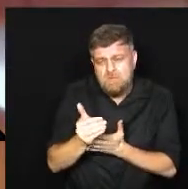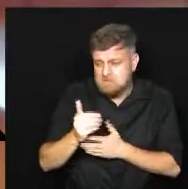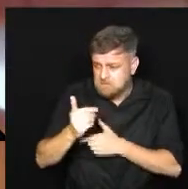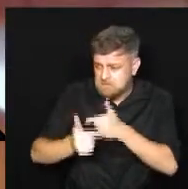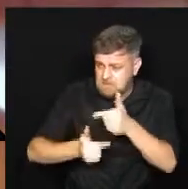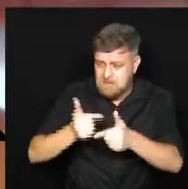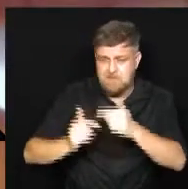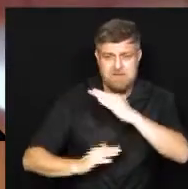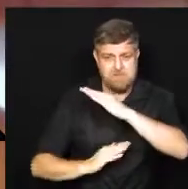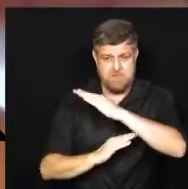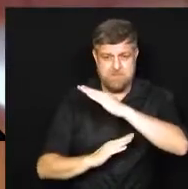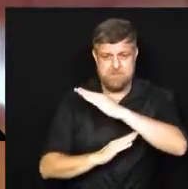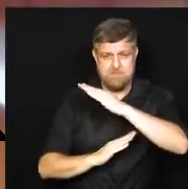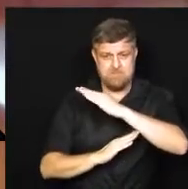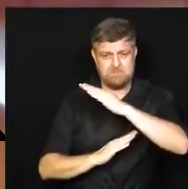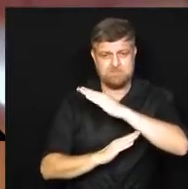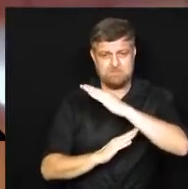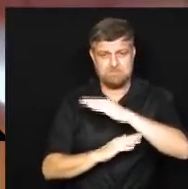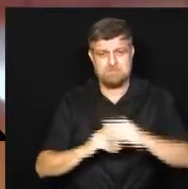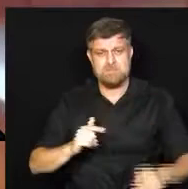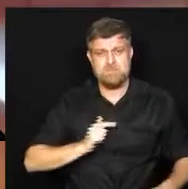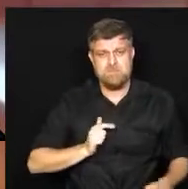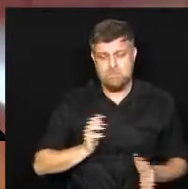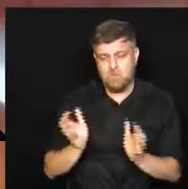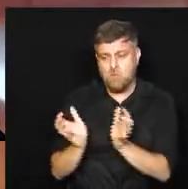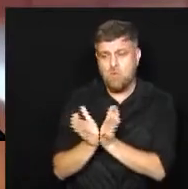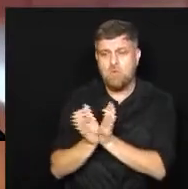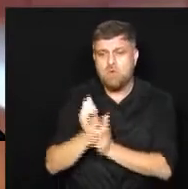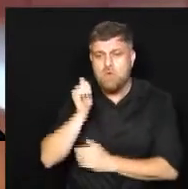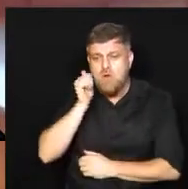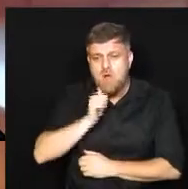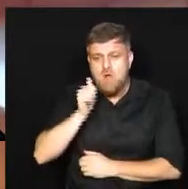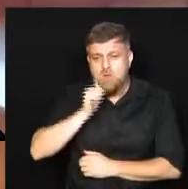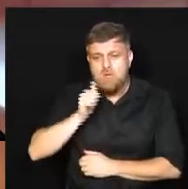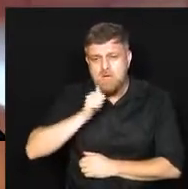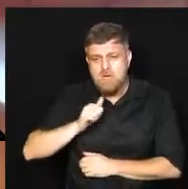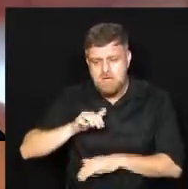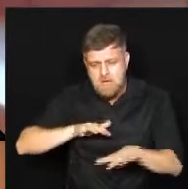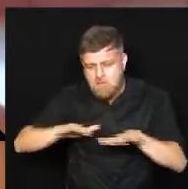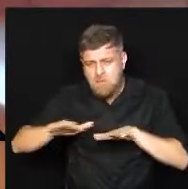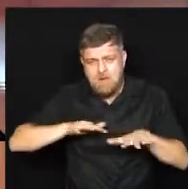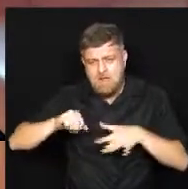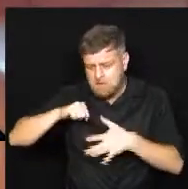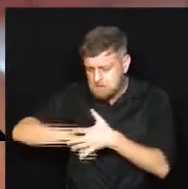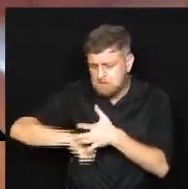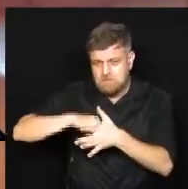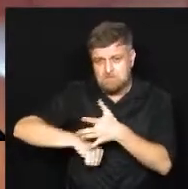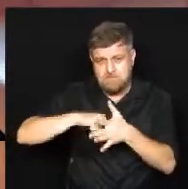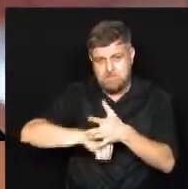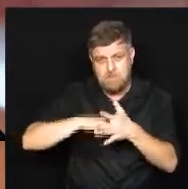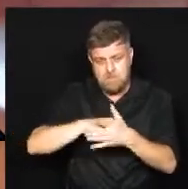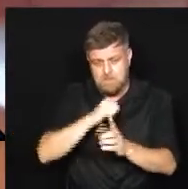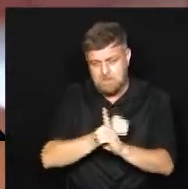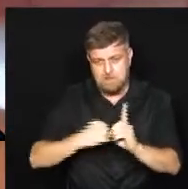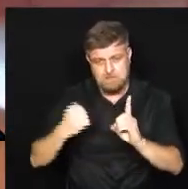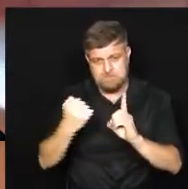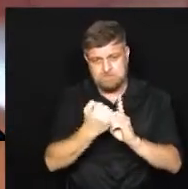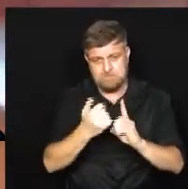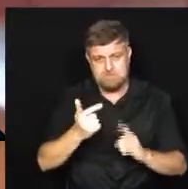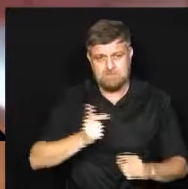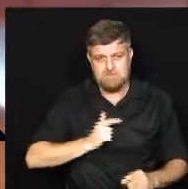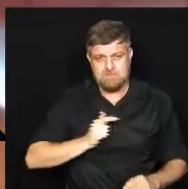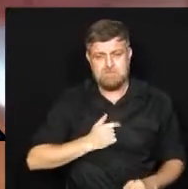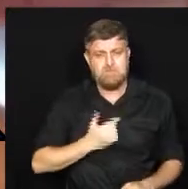trabalhos da Câmara Legislativa, de um conjunto de mulheres, de movimentos, de ativistas e da sociedade que estavam,